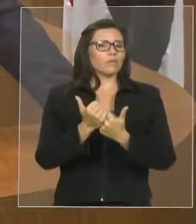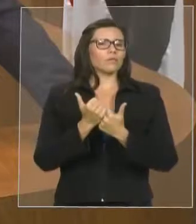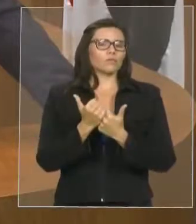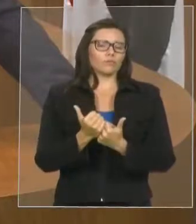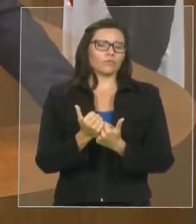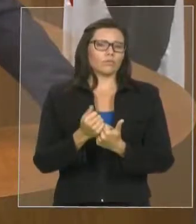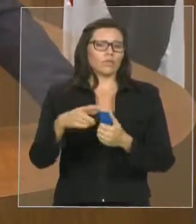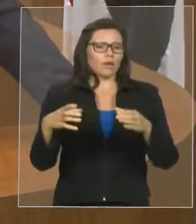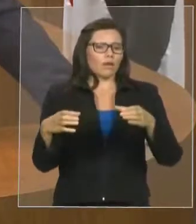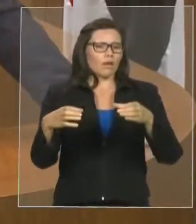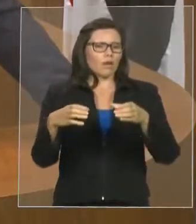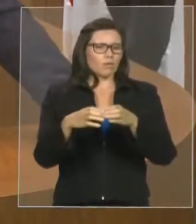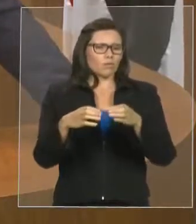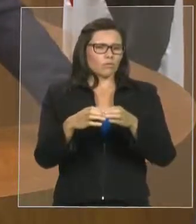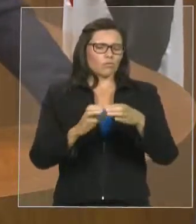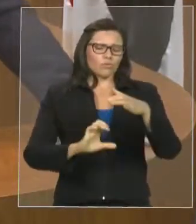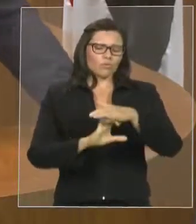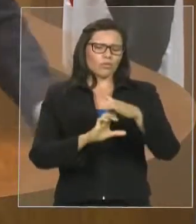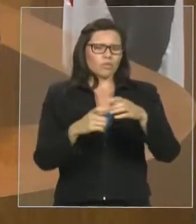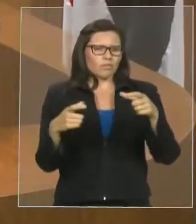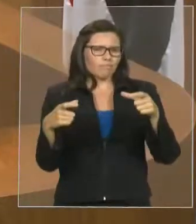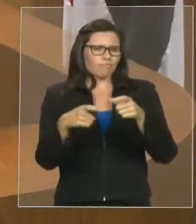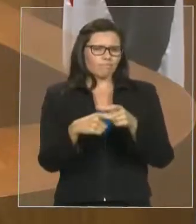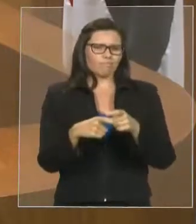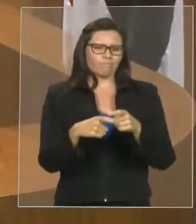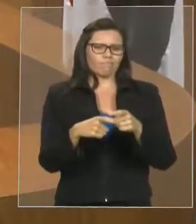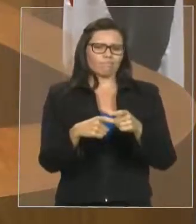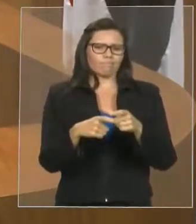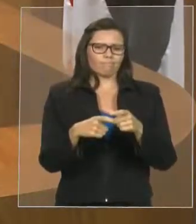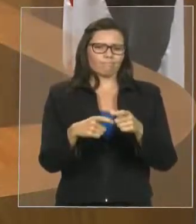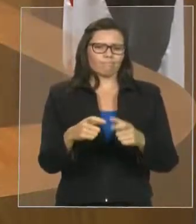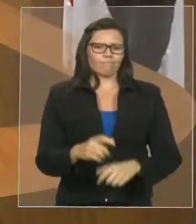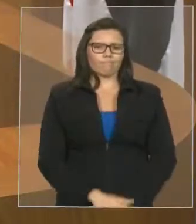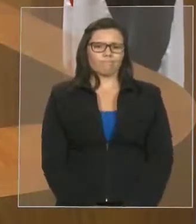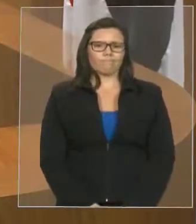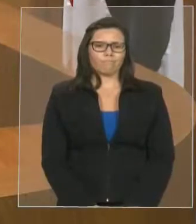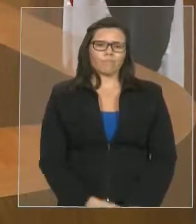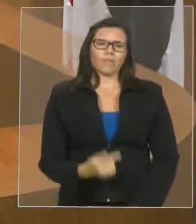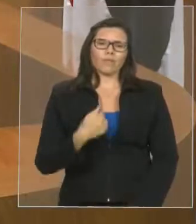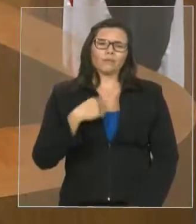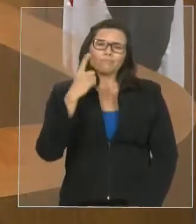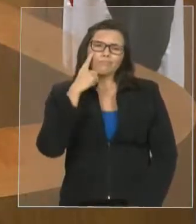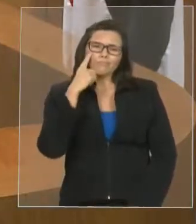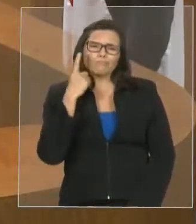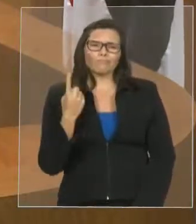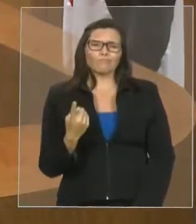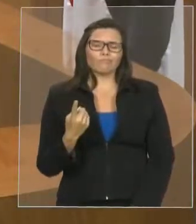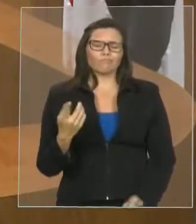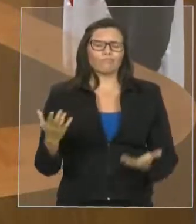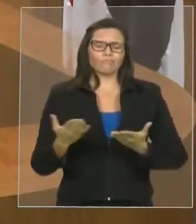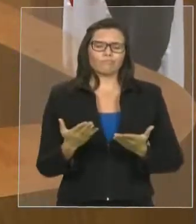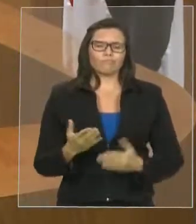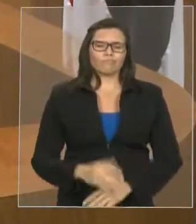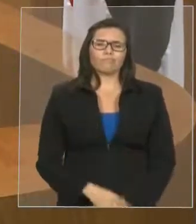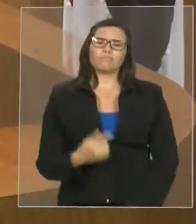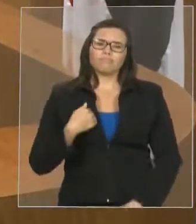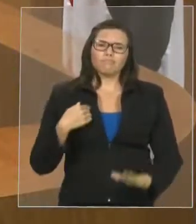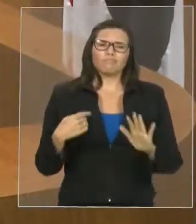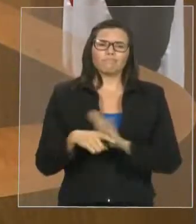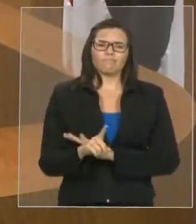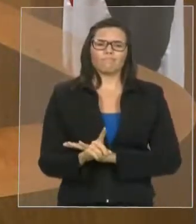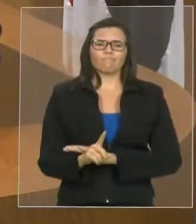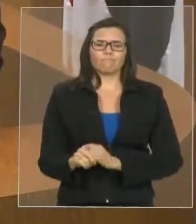e pequenas empresas de porte optantes do Simples Nacional. E a primeira pergunta que fica, senhores e senhoras deputados: será